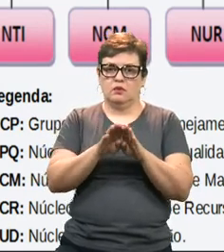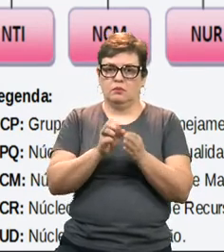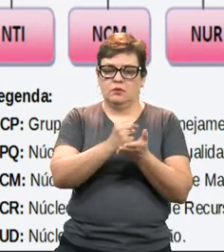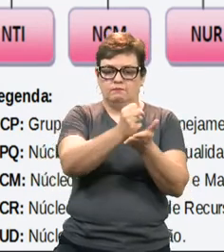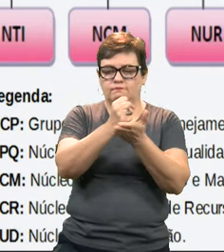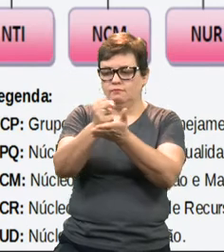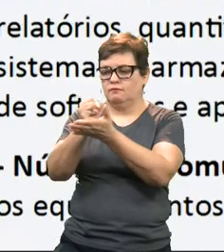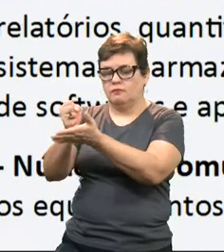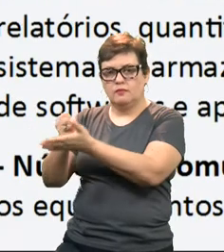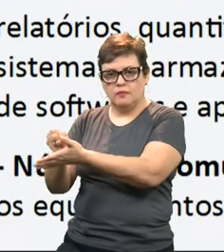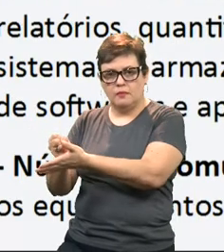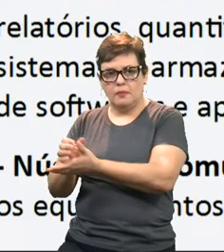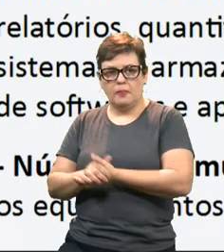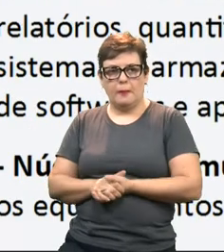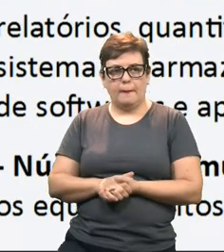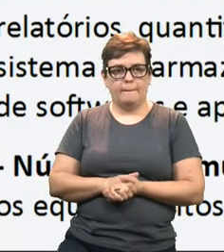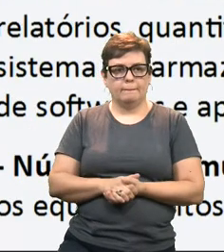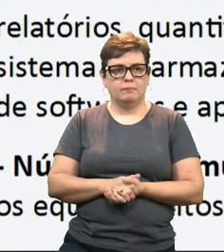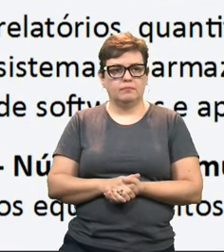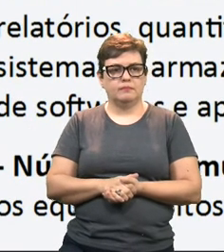Dispensação.